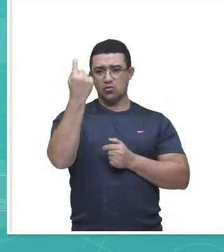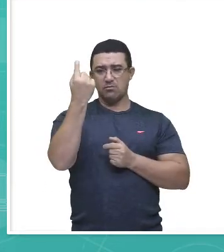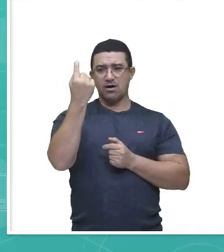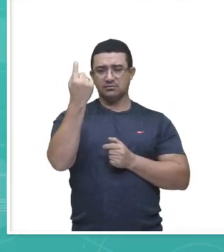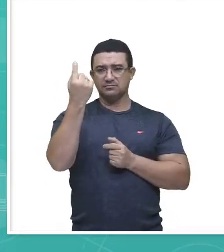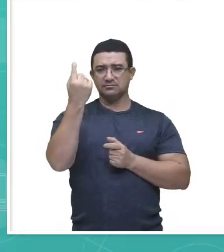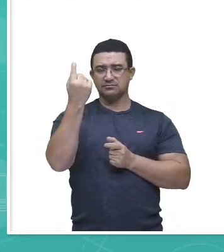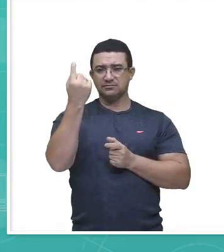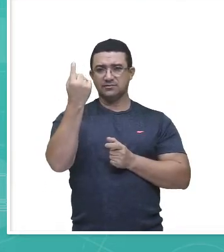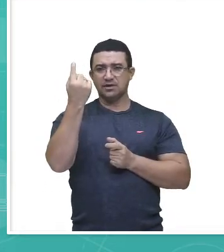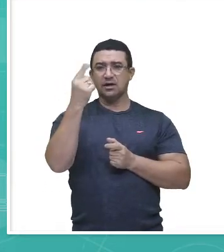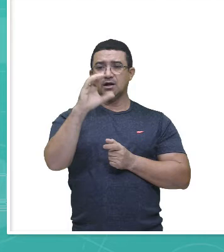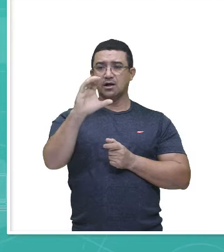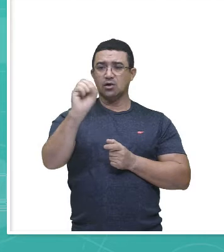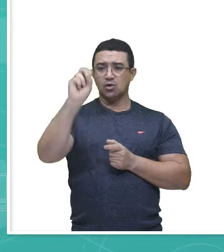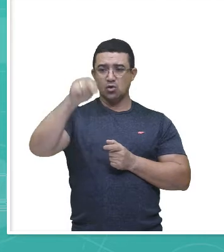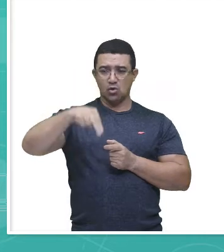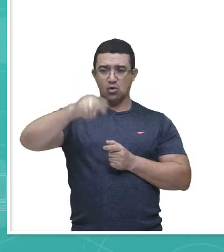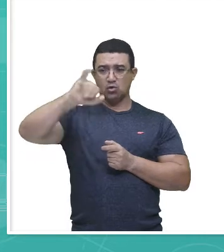As orações coordenadas